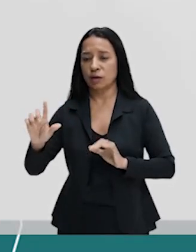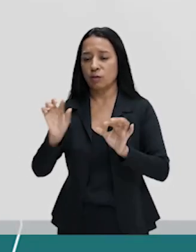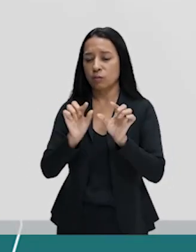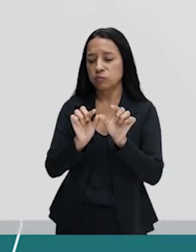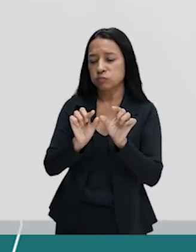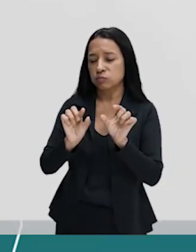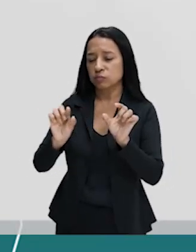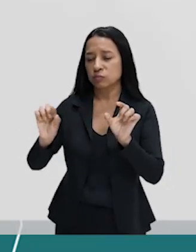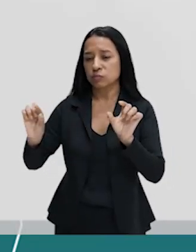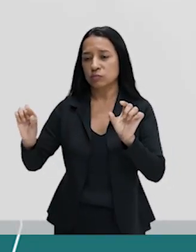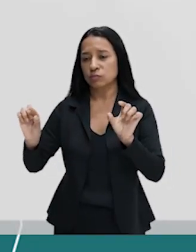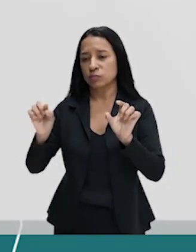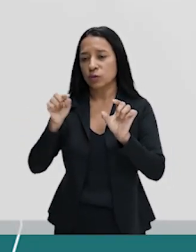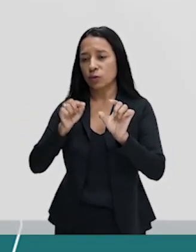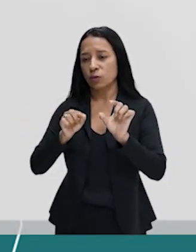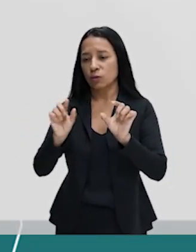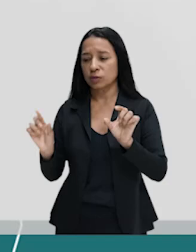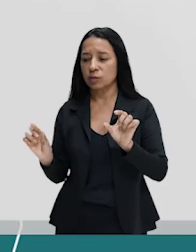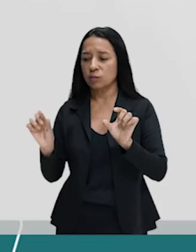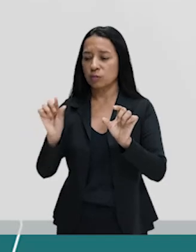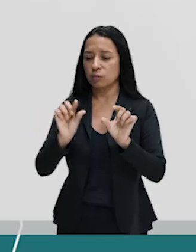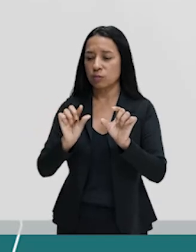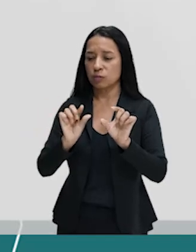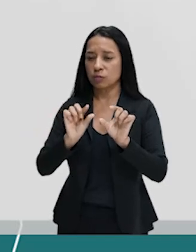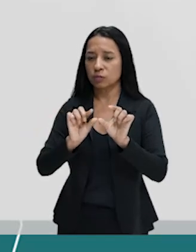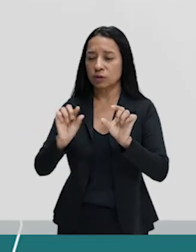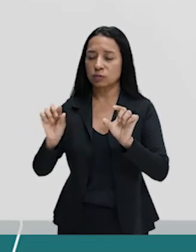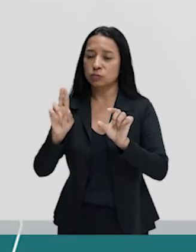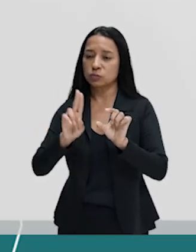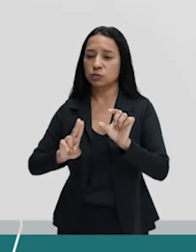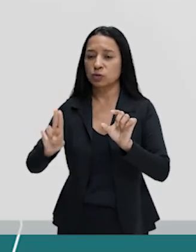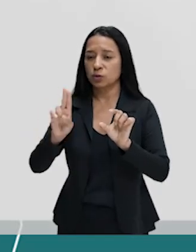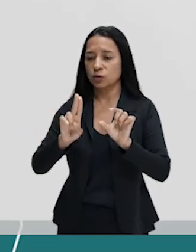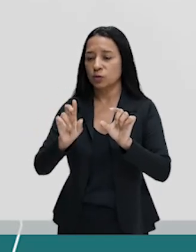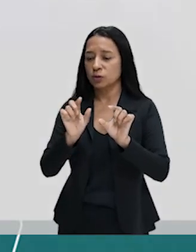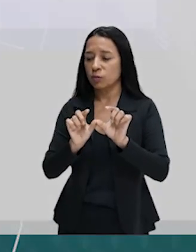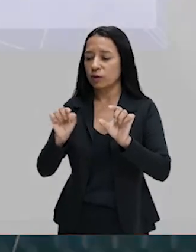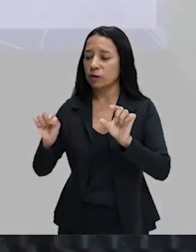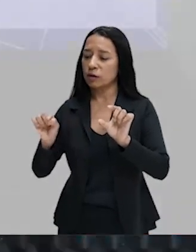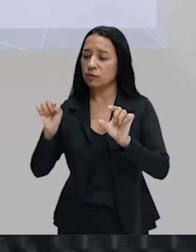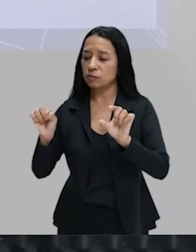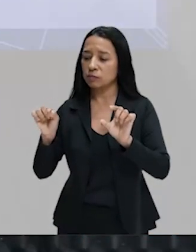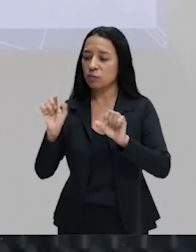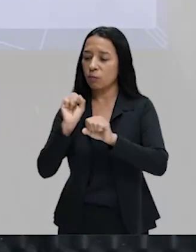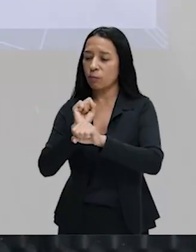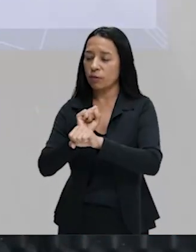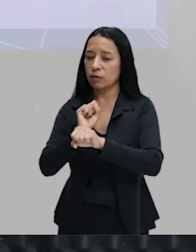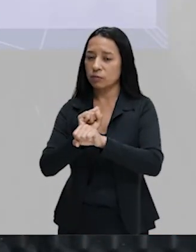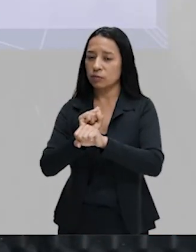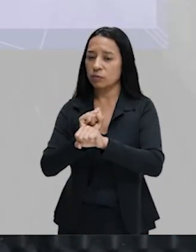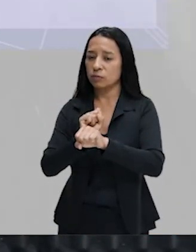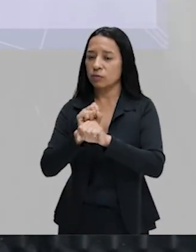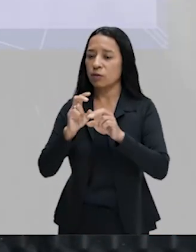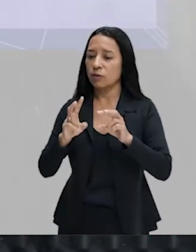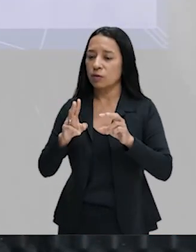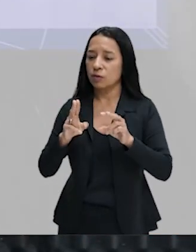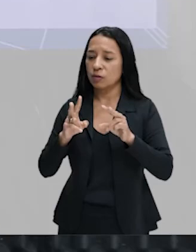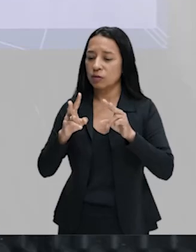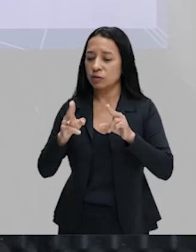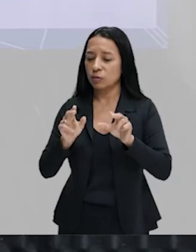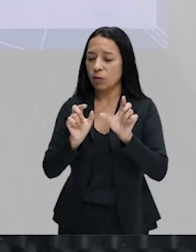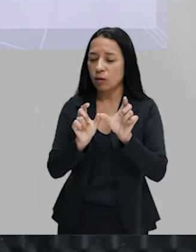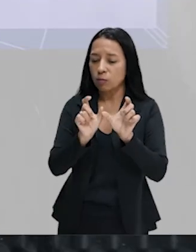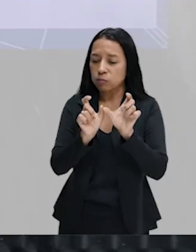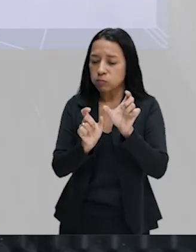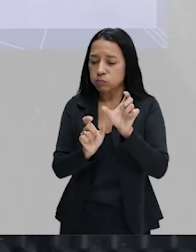corta a palavra, vem aqui para a margem. Se o parágrafo finalizou, vai na mesma direção